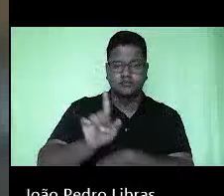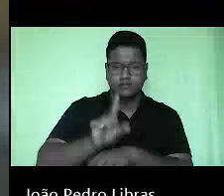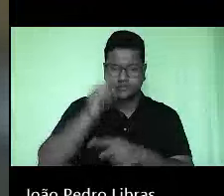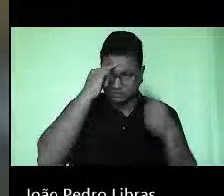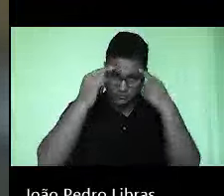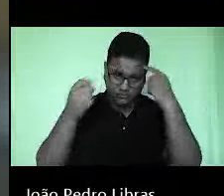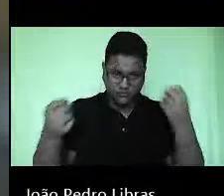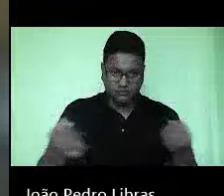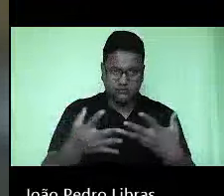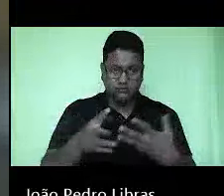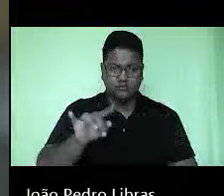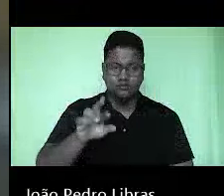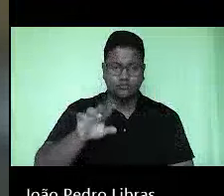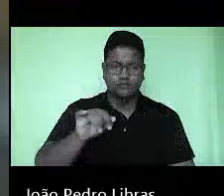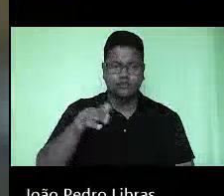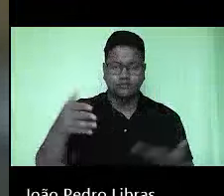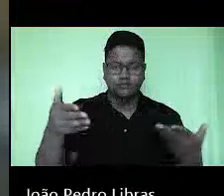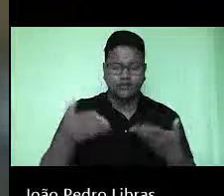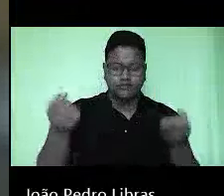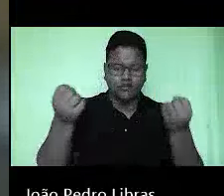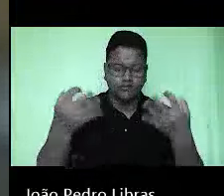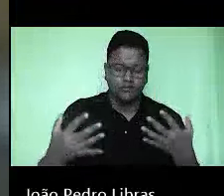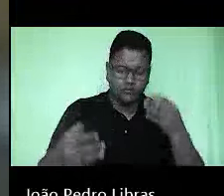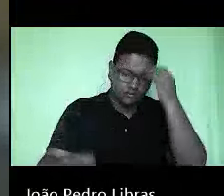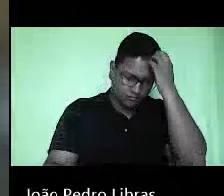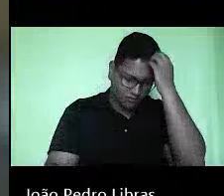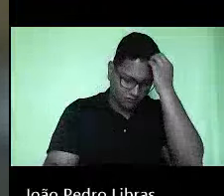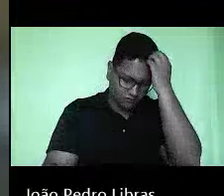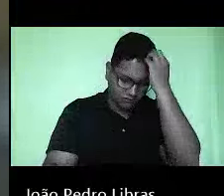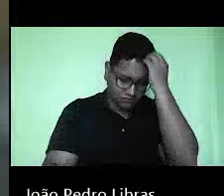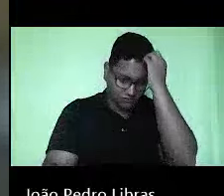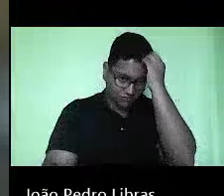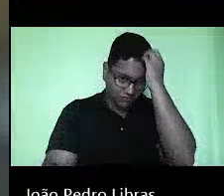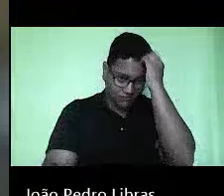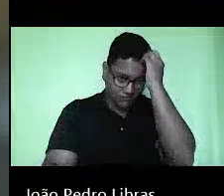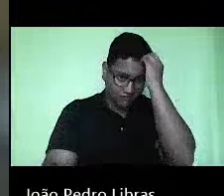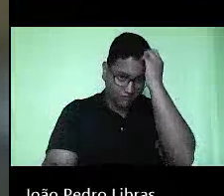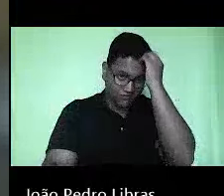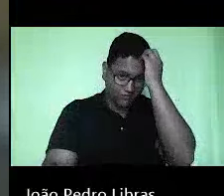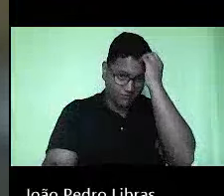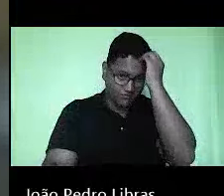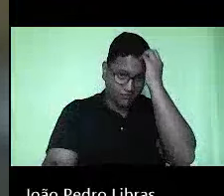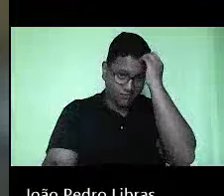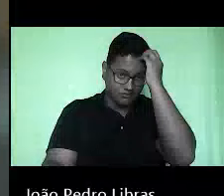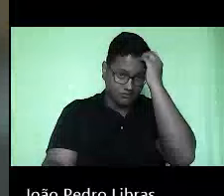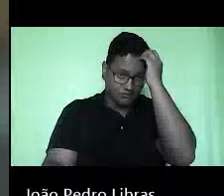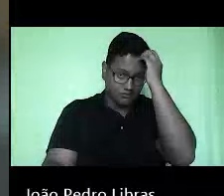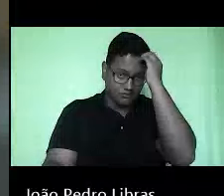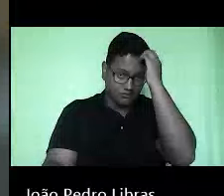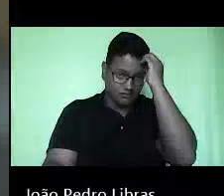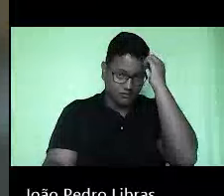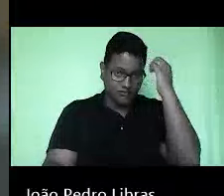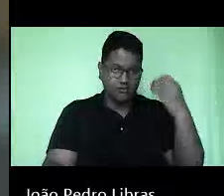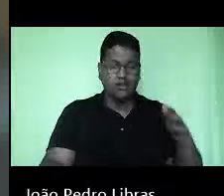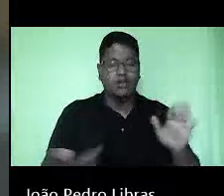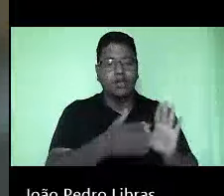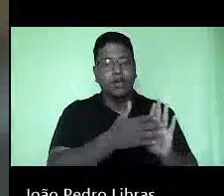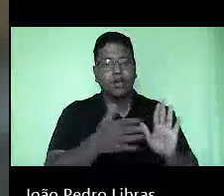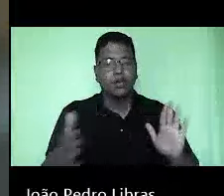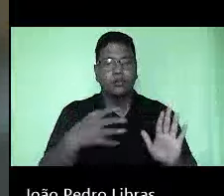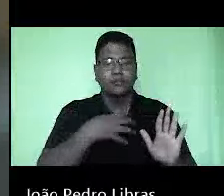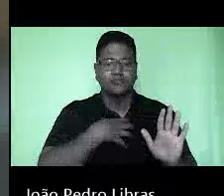que a Virginia trouxe agora que é da interação das lideranças com as equipes como é que cria um ambiente para que as equipes se sintam confortáveis